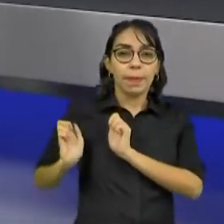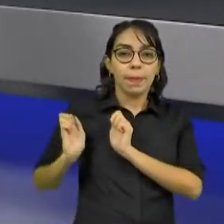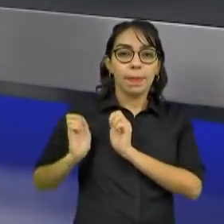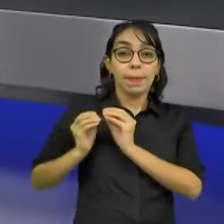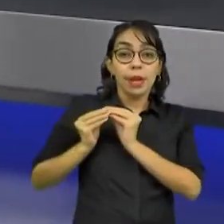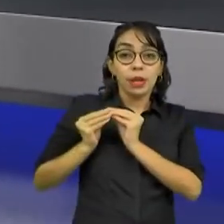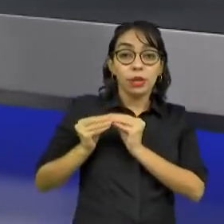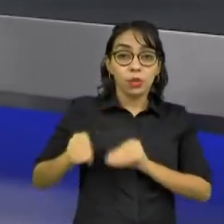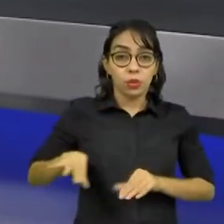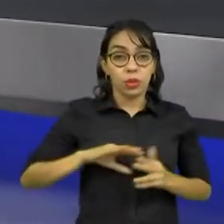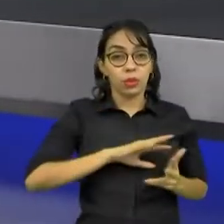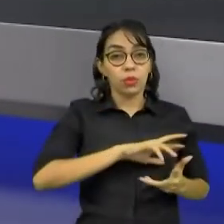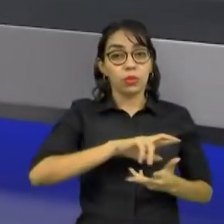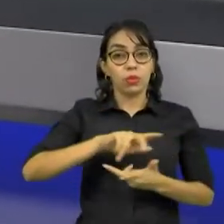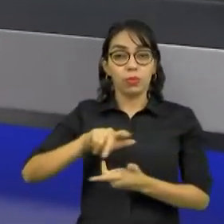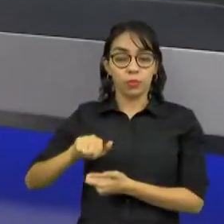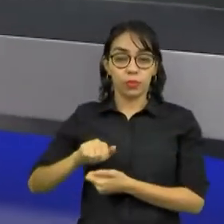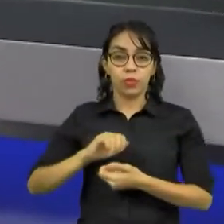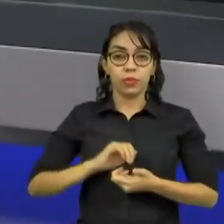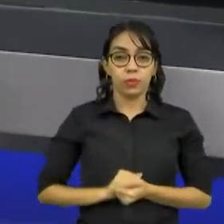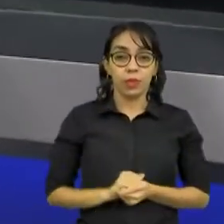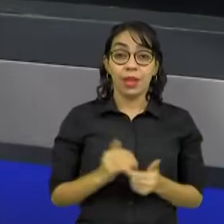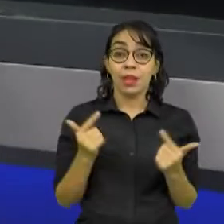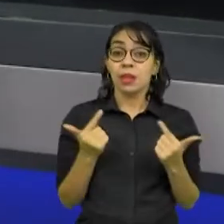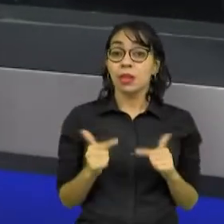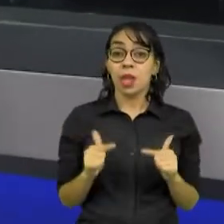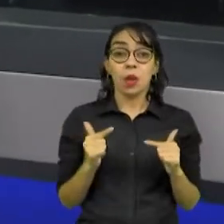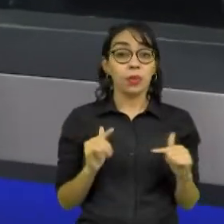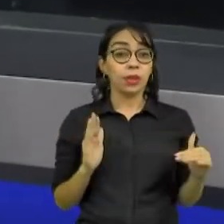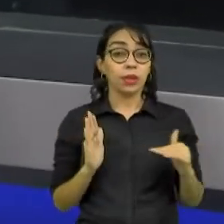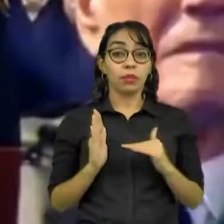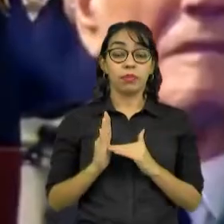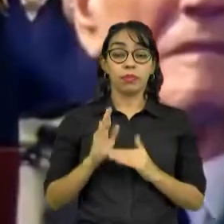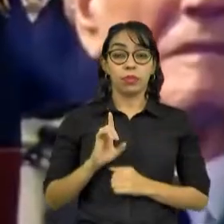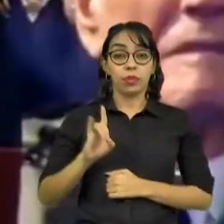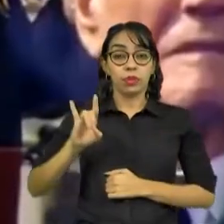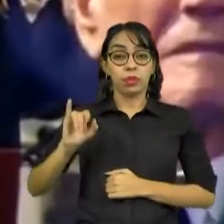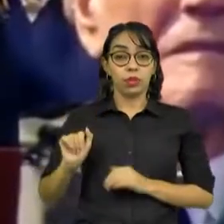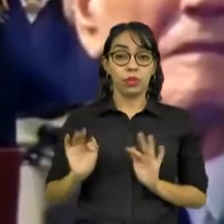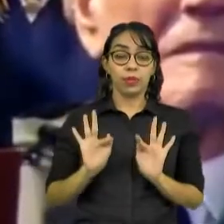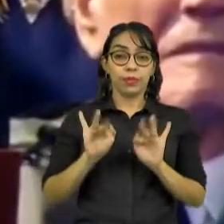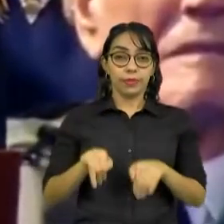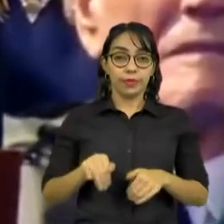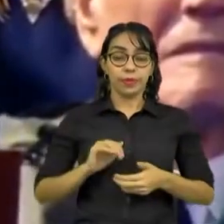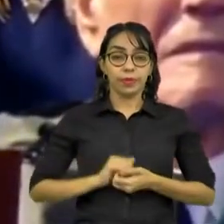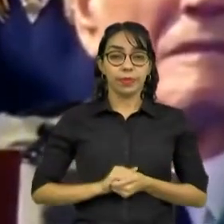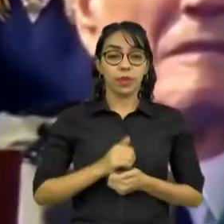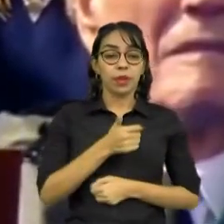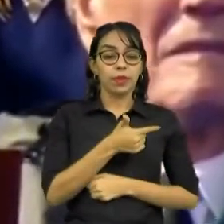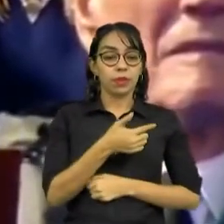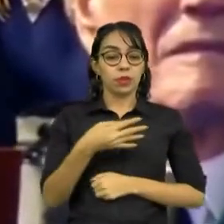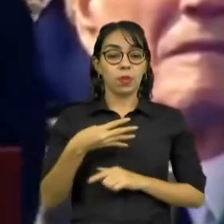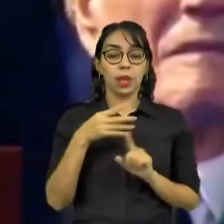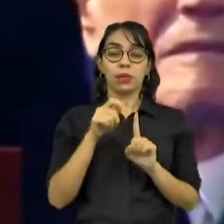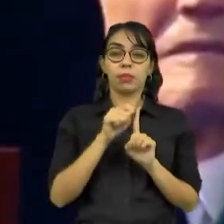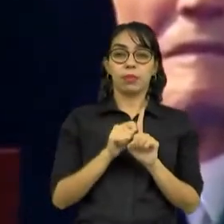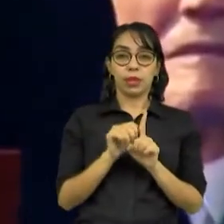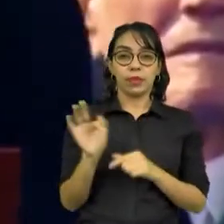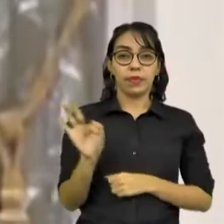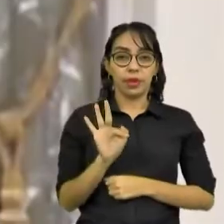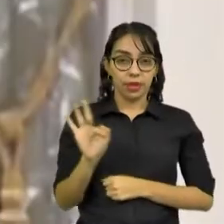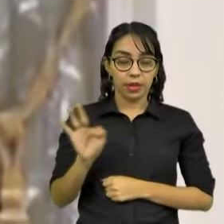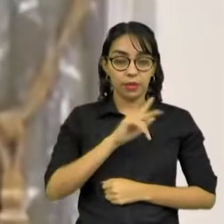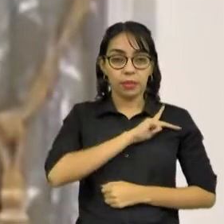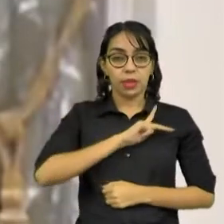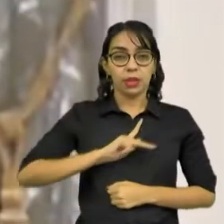imensuráveis. E o pior, sem data para chegar ao fim. No dia 24 de fevereiro, o presidente da Rússia, Vladimir